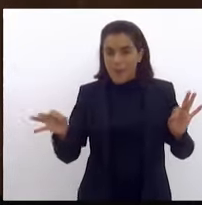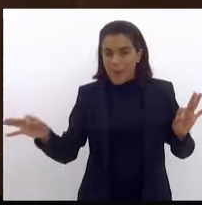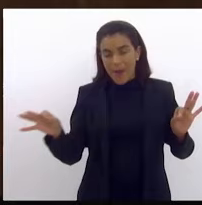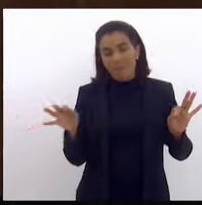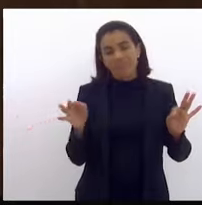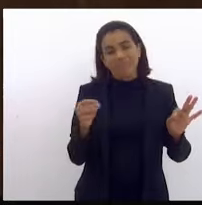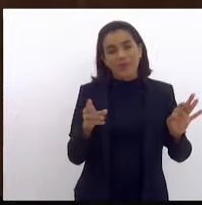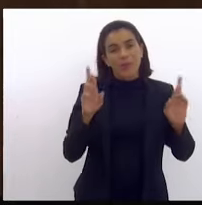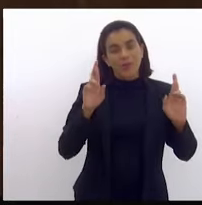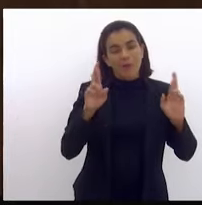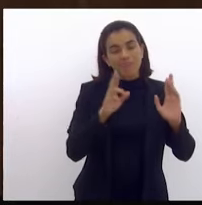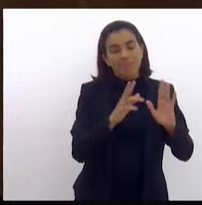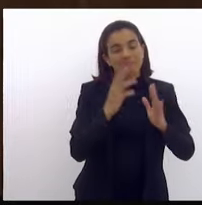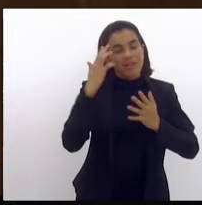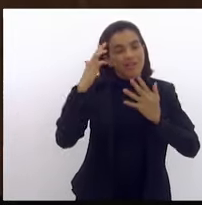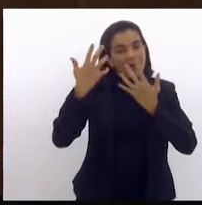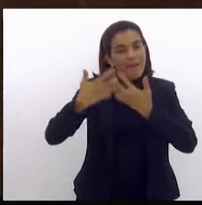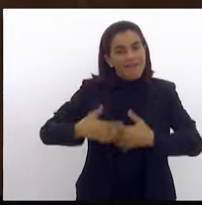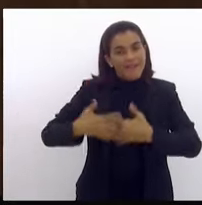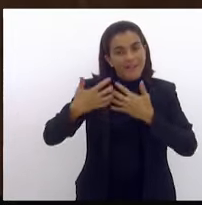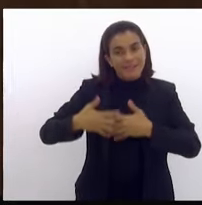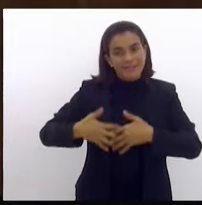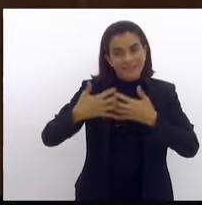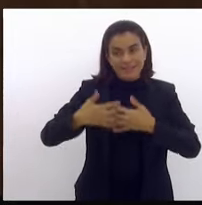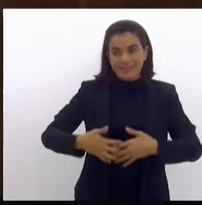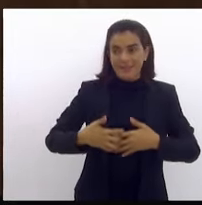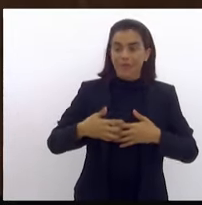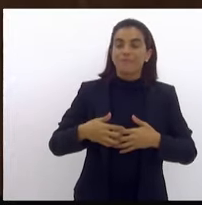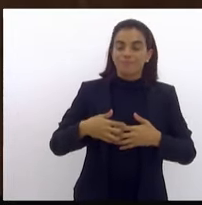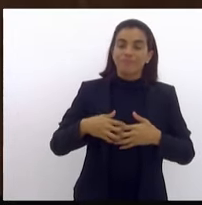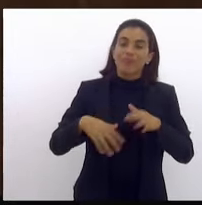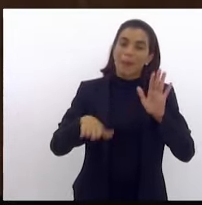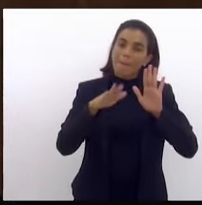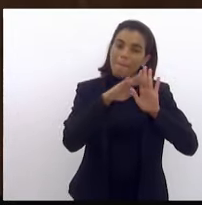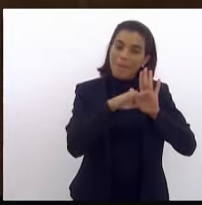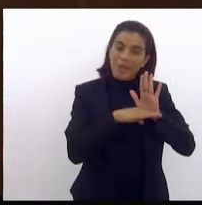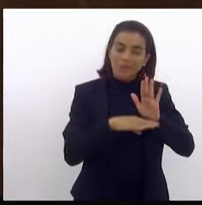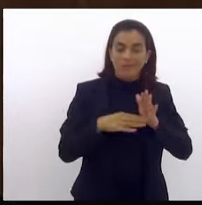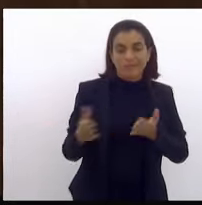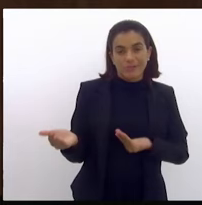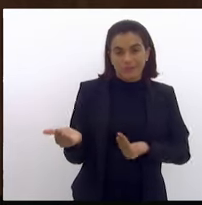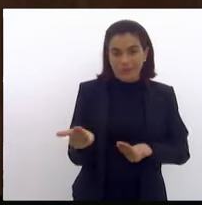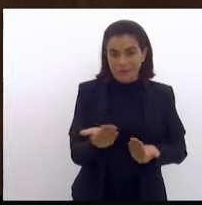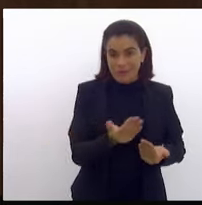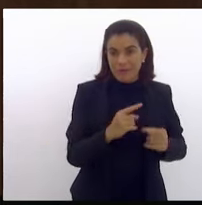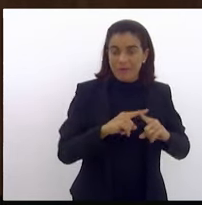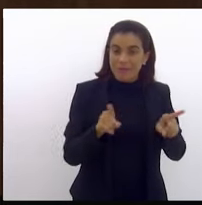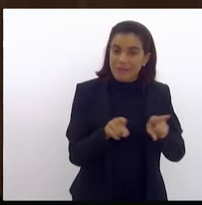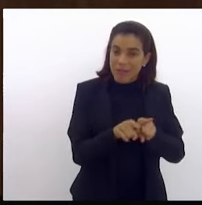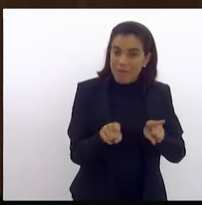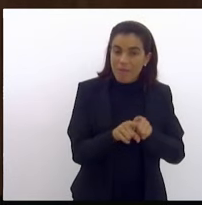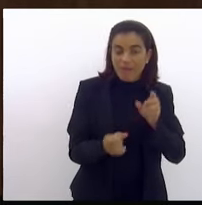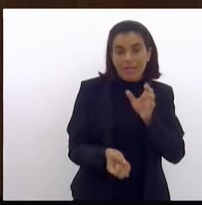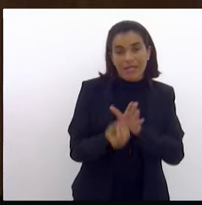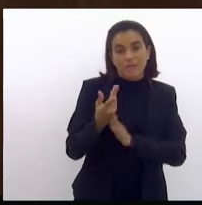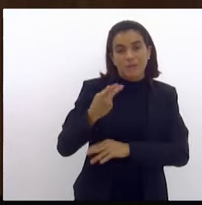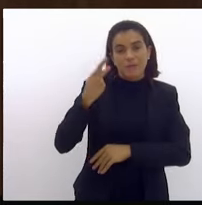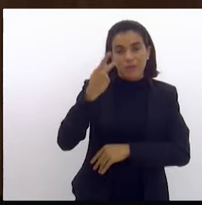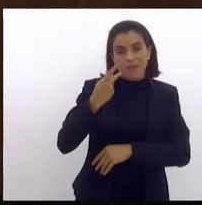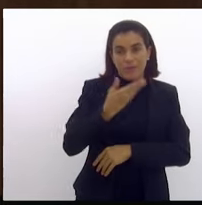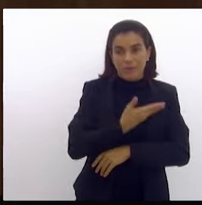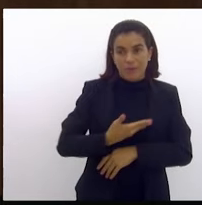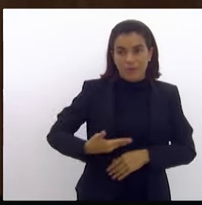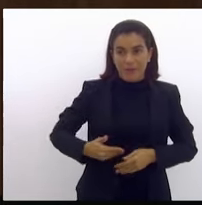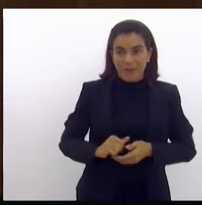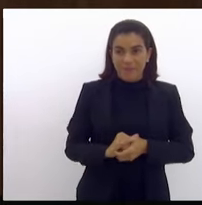processo de reflexão sobre as pautas da nossa juventude, mas também de produção de política pública. Pedi